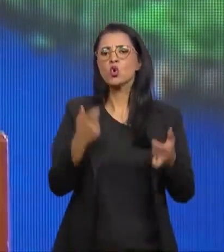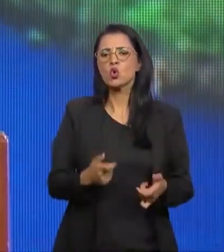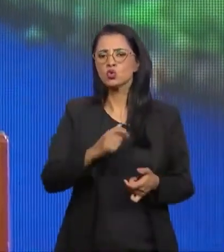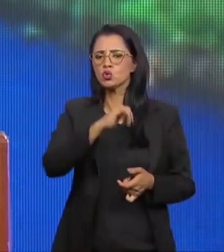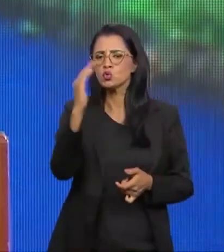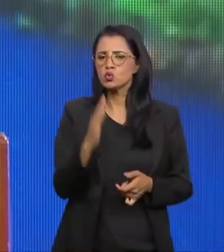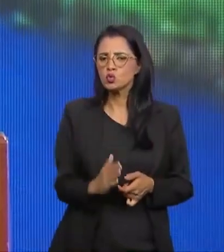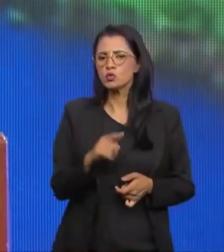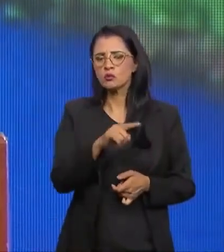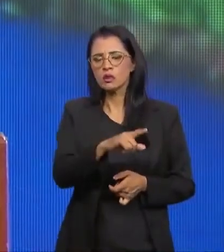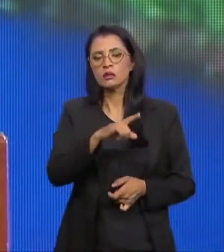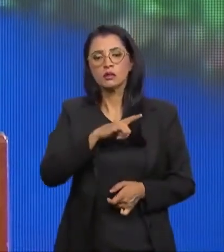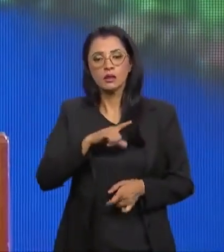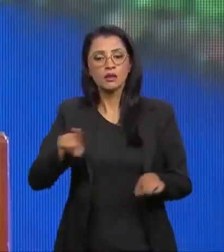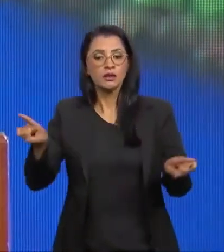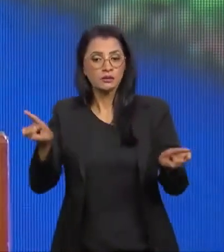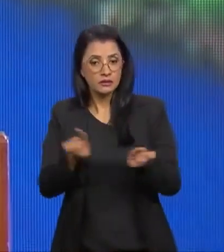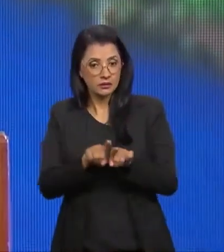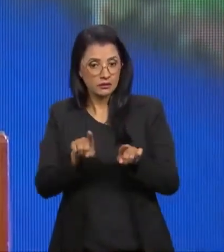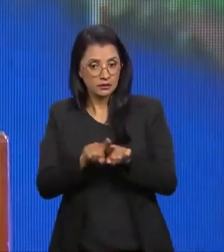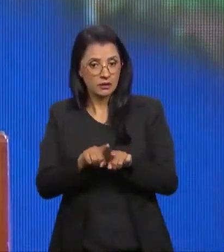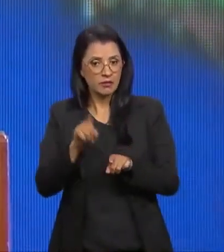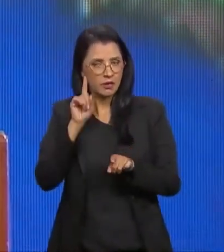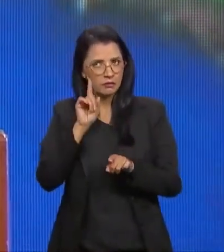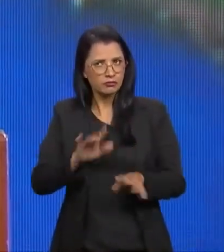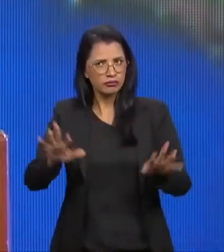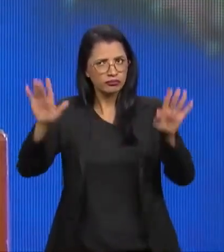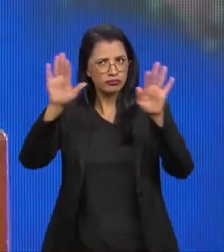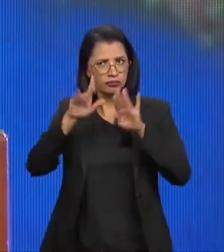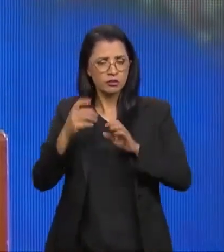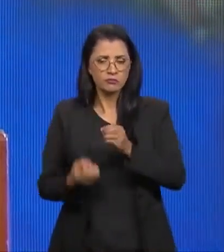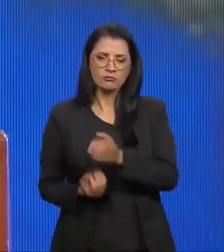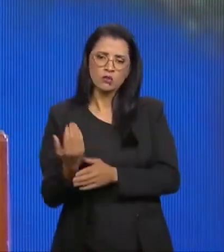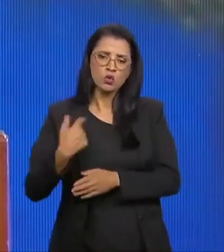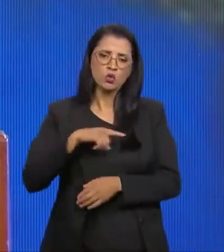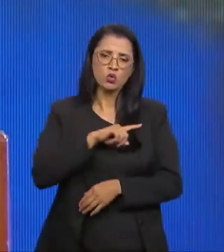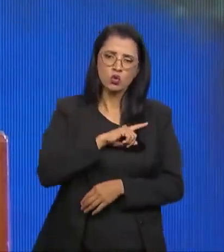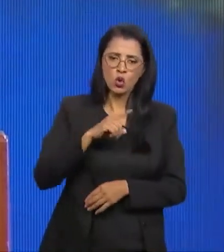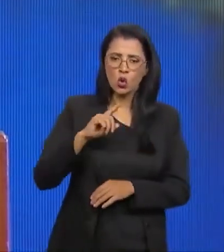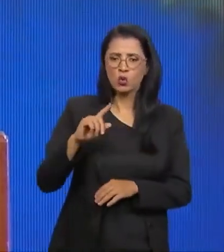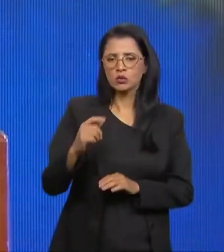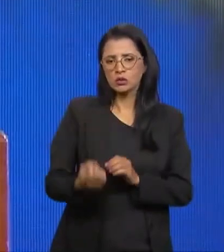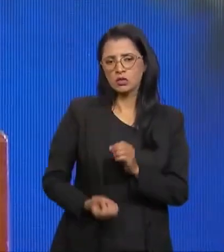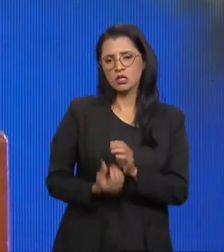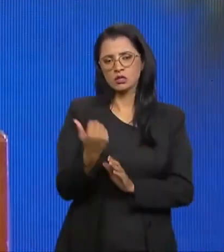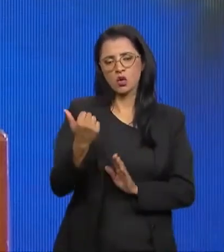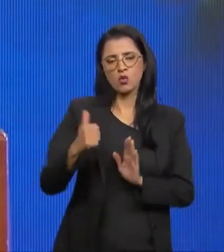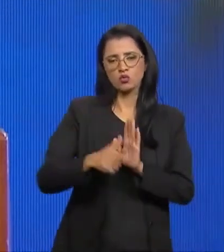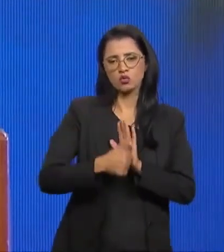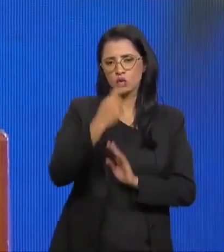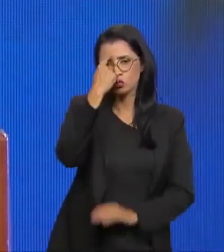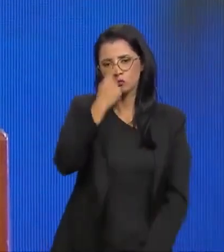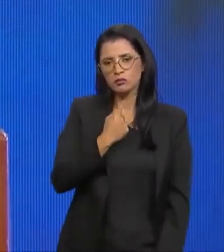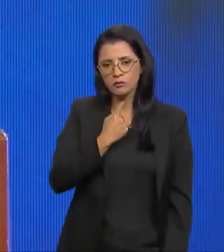território e no imaginário formador de nossas identidades.